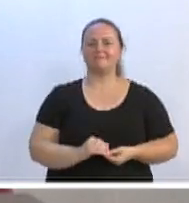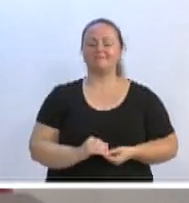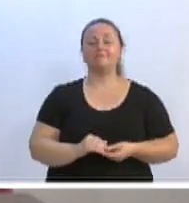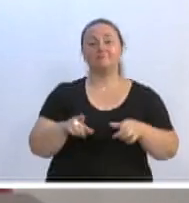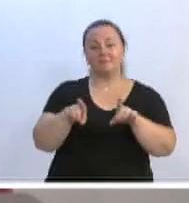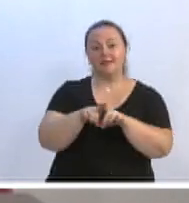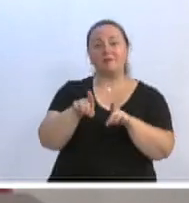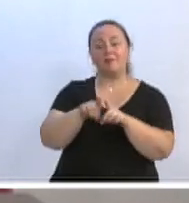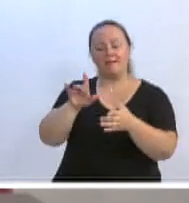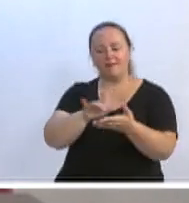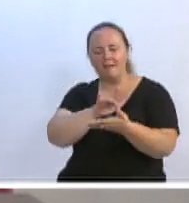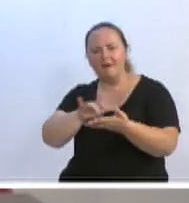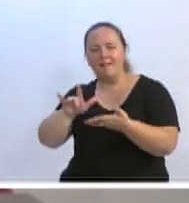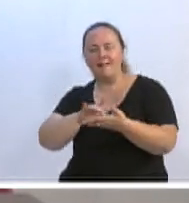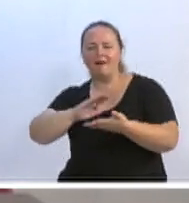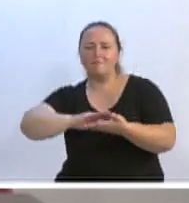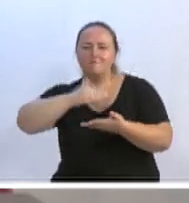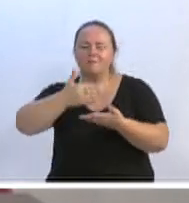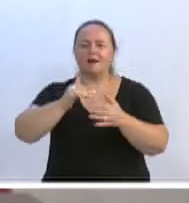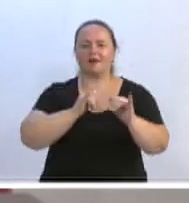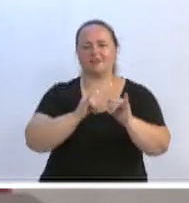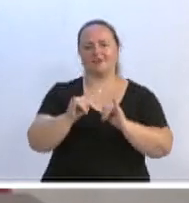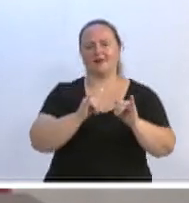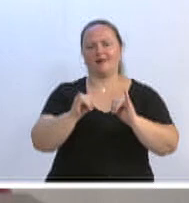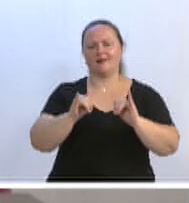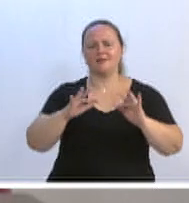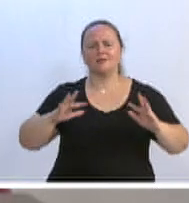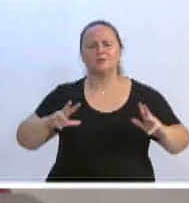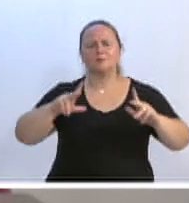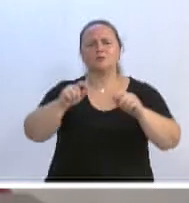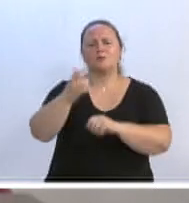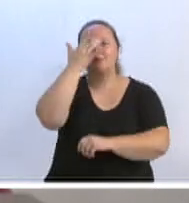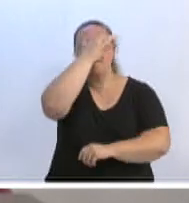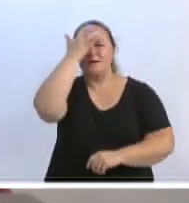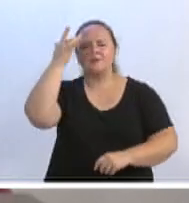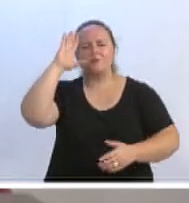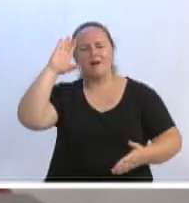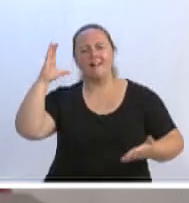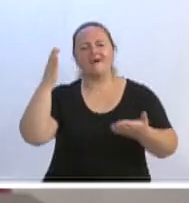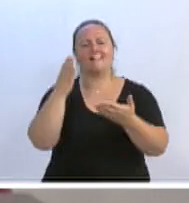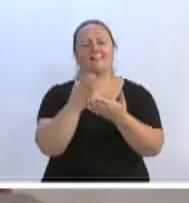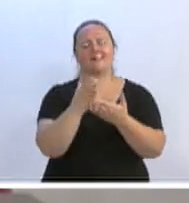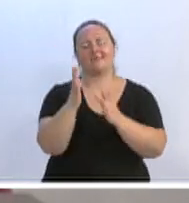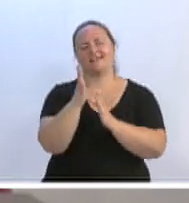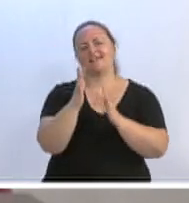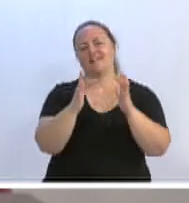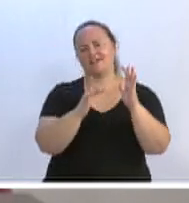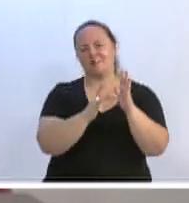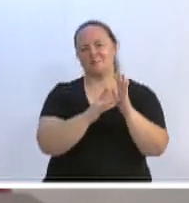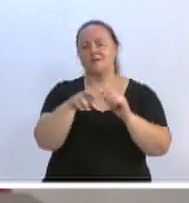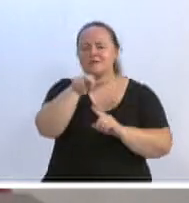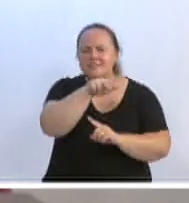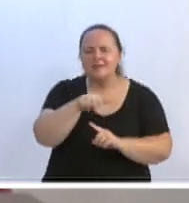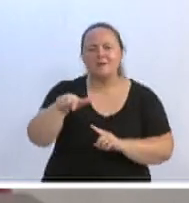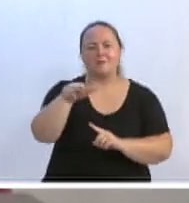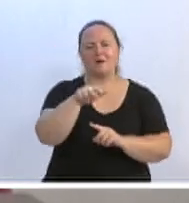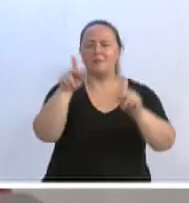Web, e a todos os irmãos em Cristo. Saudamos com a paz do Senhor Jesus.